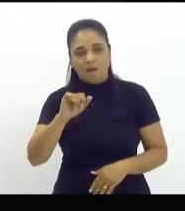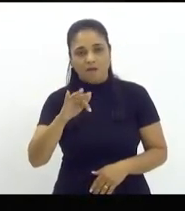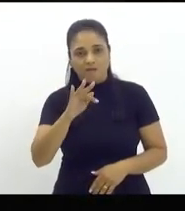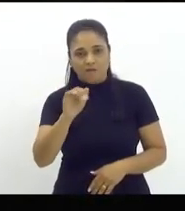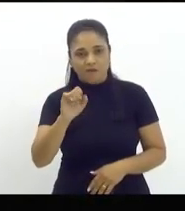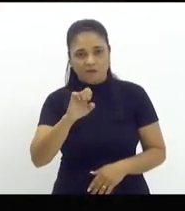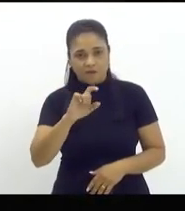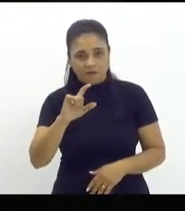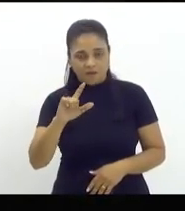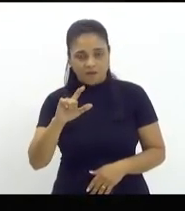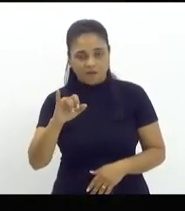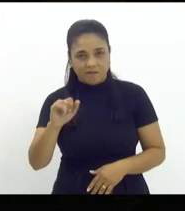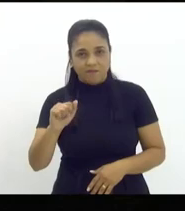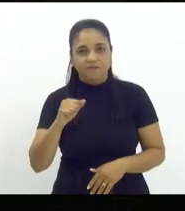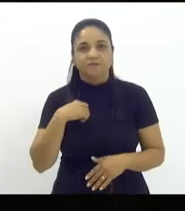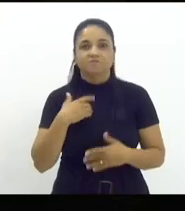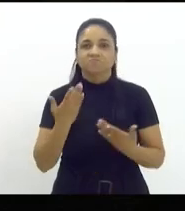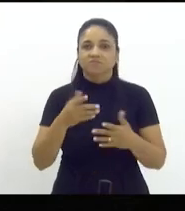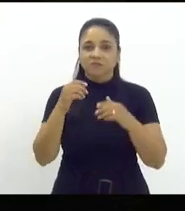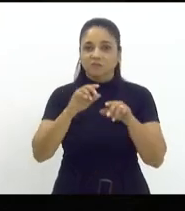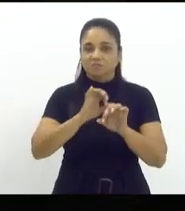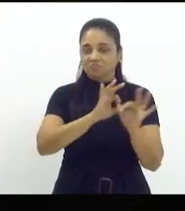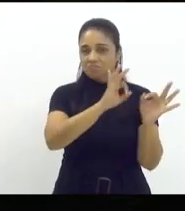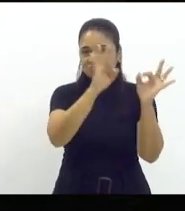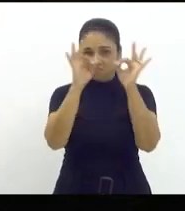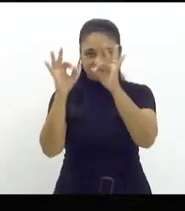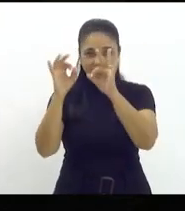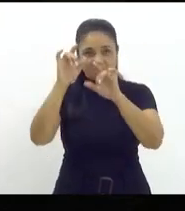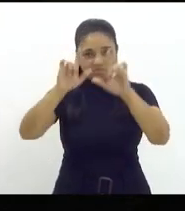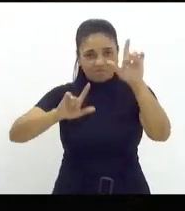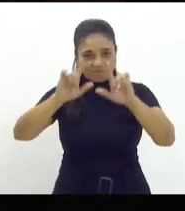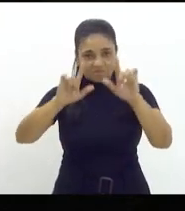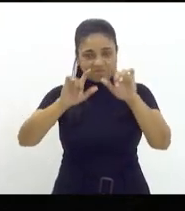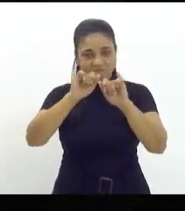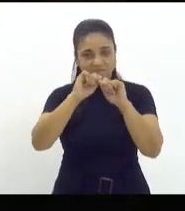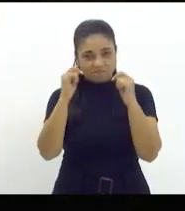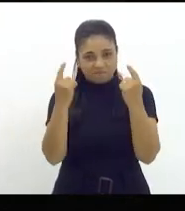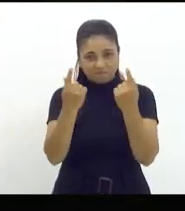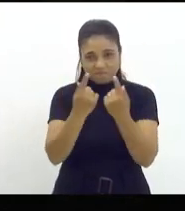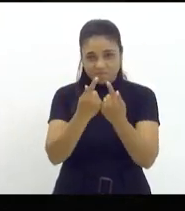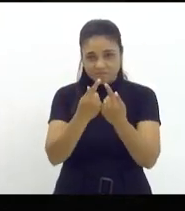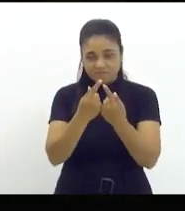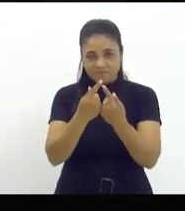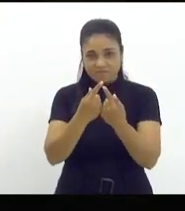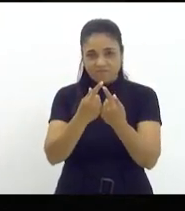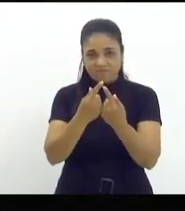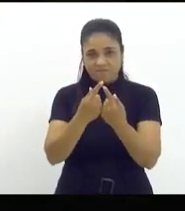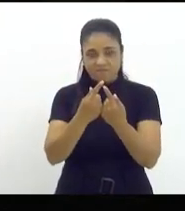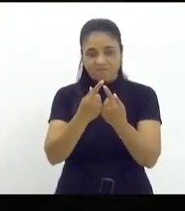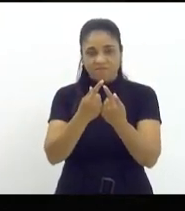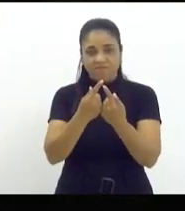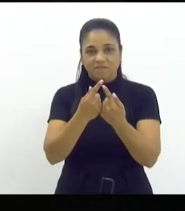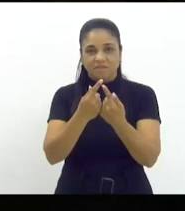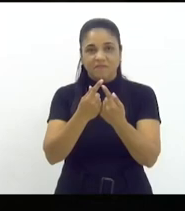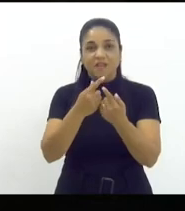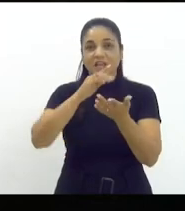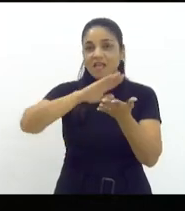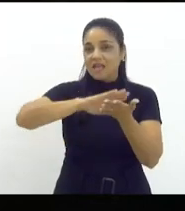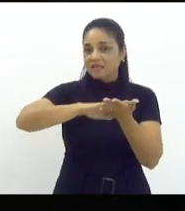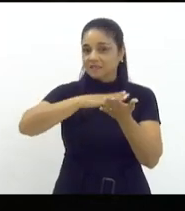senhoras e senhores telespectadores da TV alerj senhora